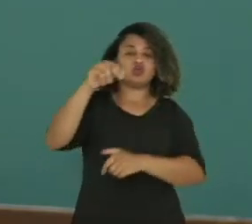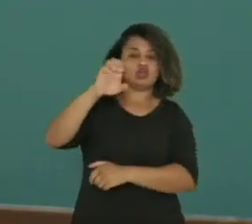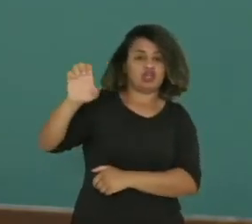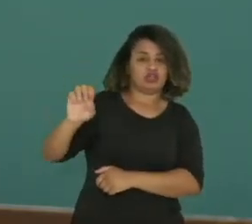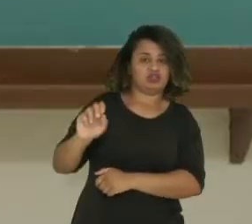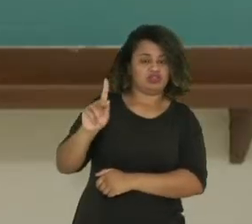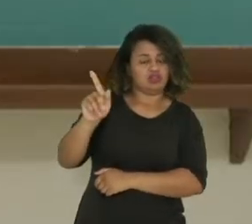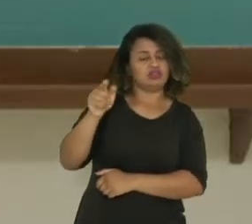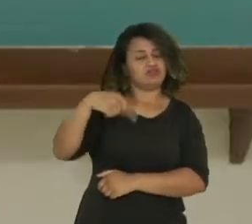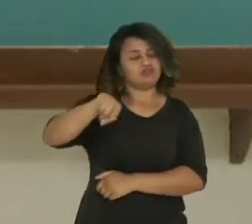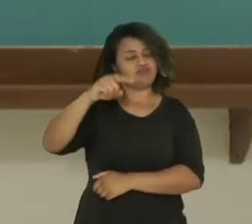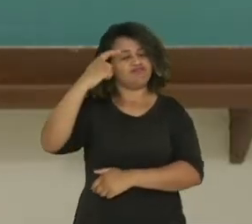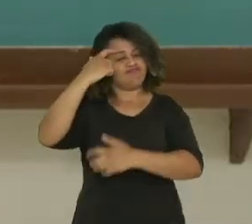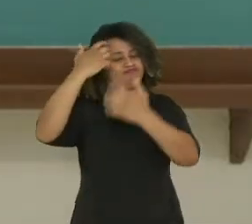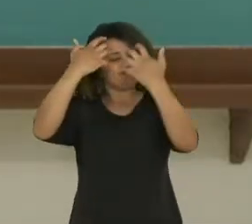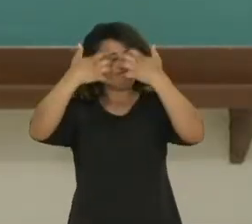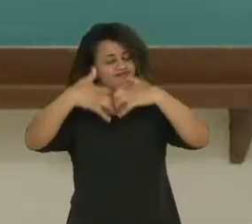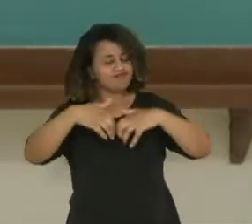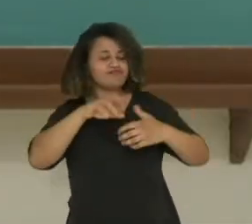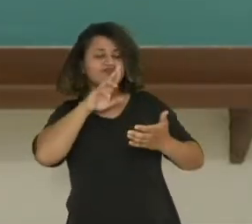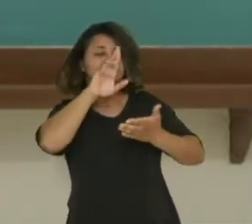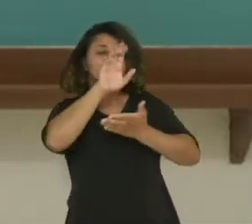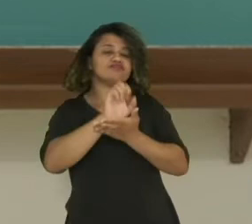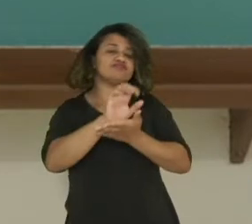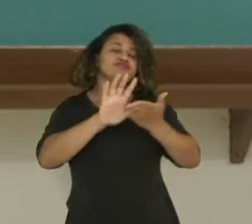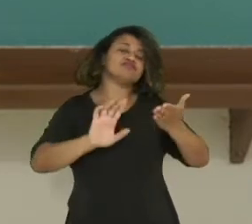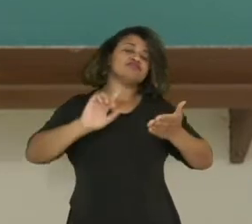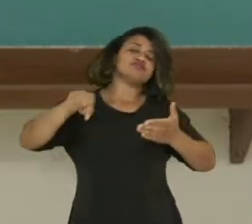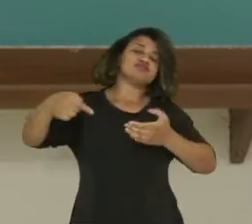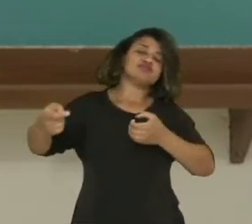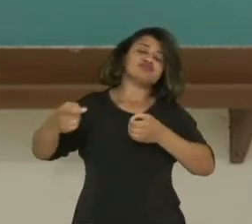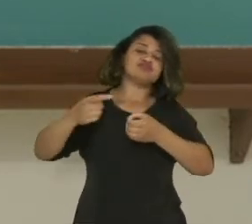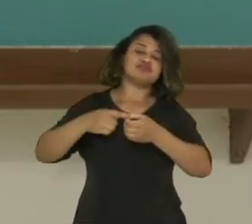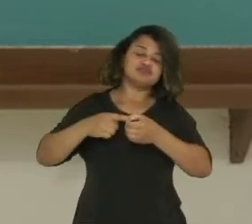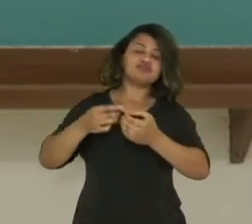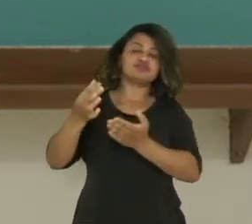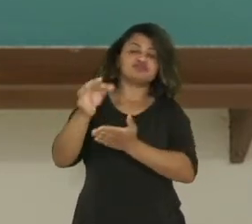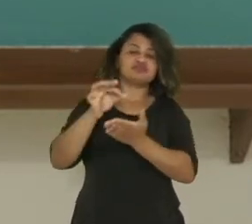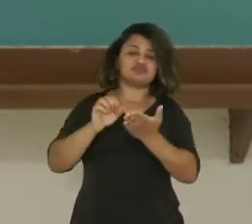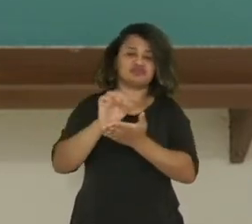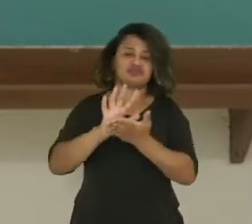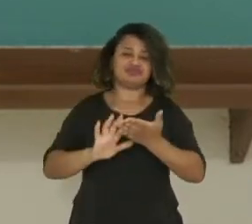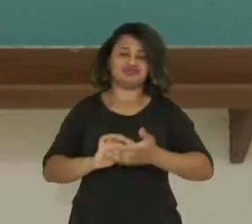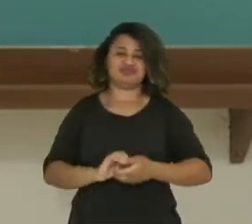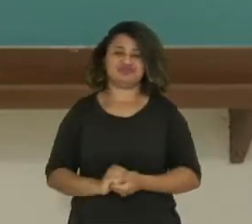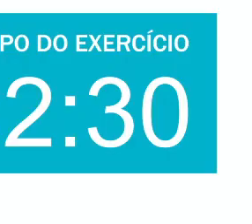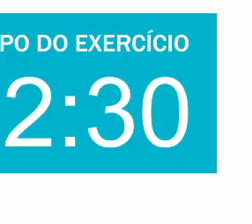Então vocês vão pensar um pouquinho, vão responder e nós voltamos em seguida com a correção.